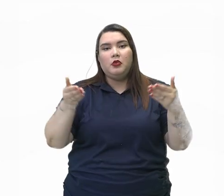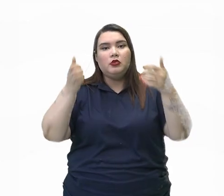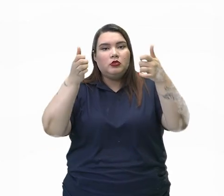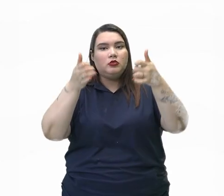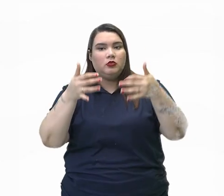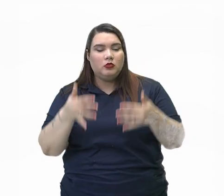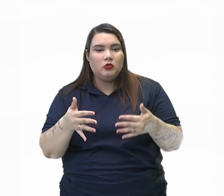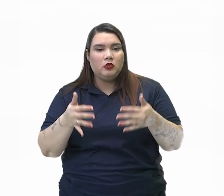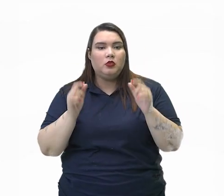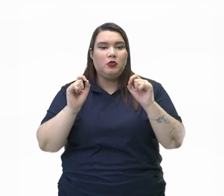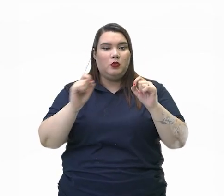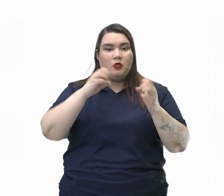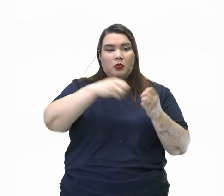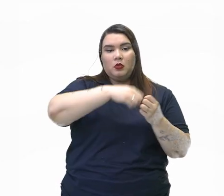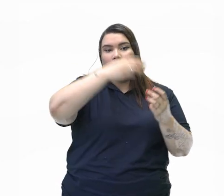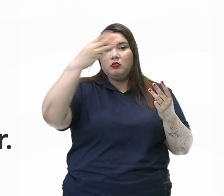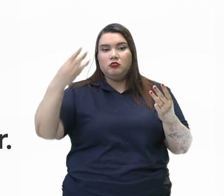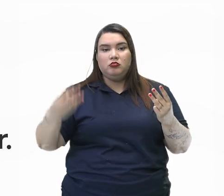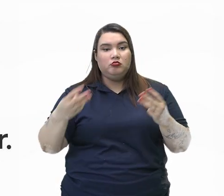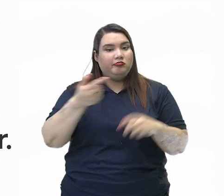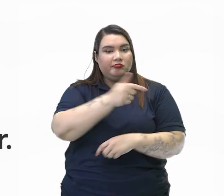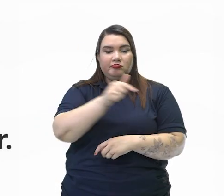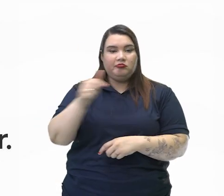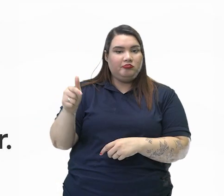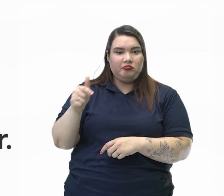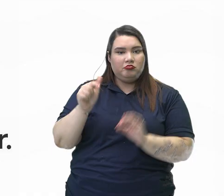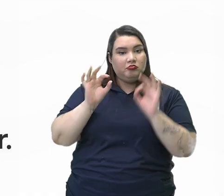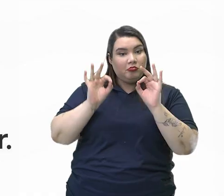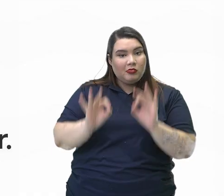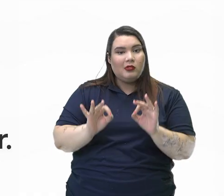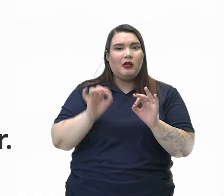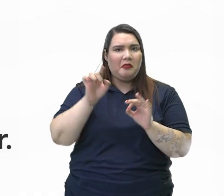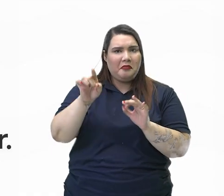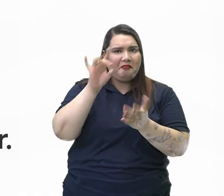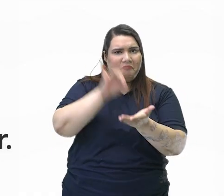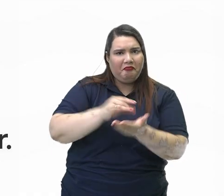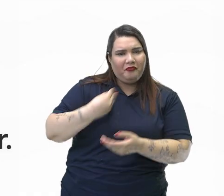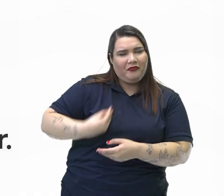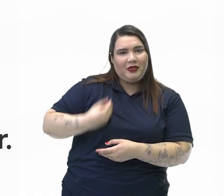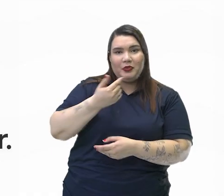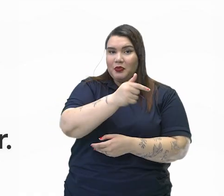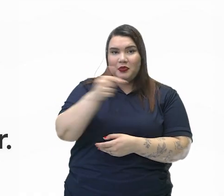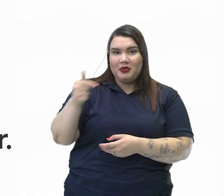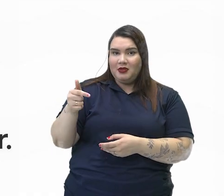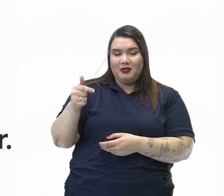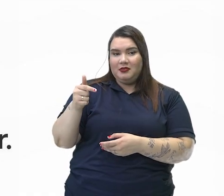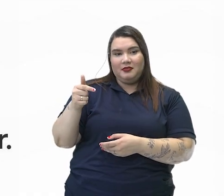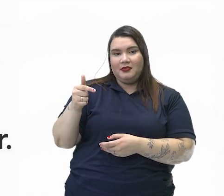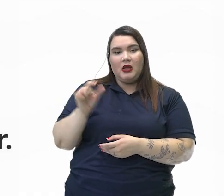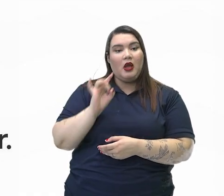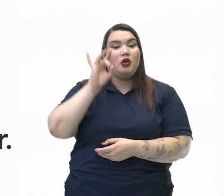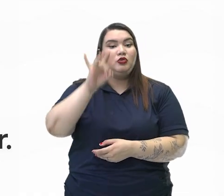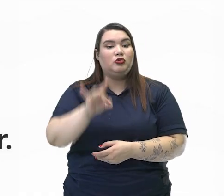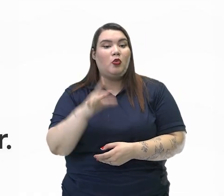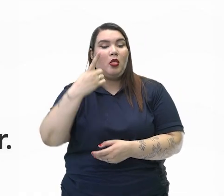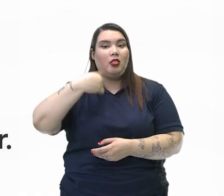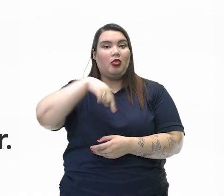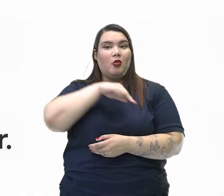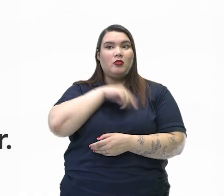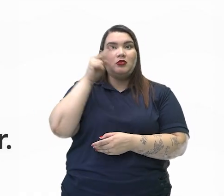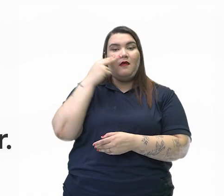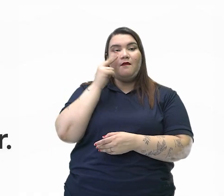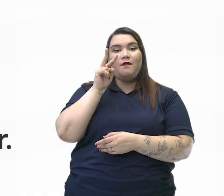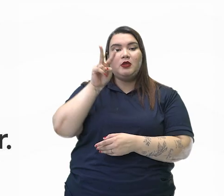Também, quando se fala aí do arco-íris, não existe realmente. O arco-íris não existe